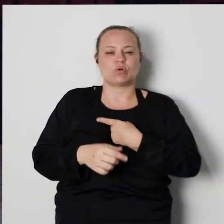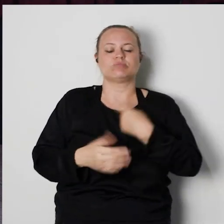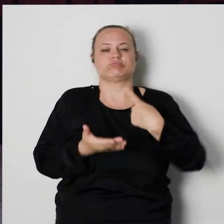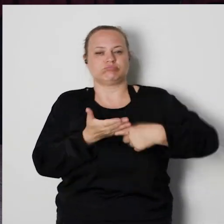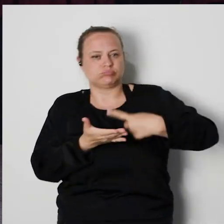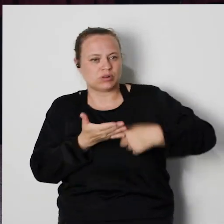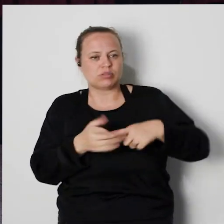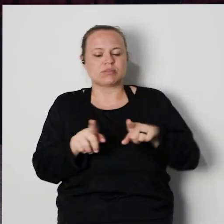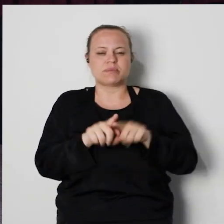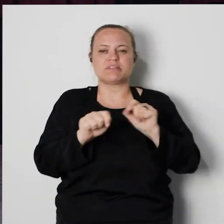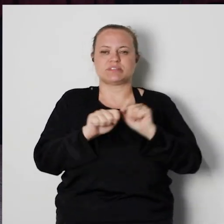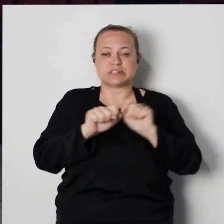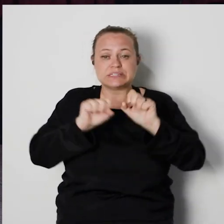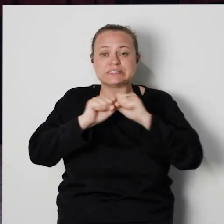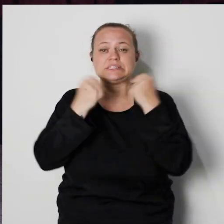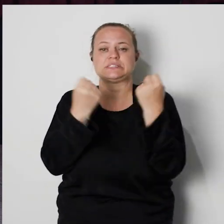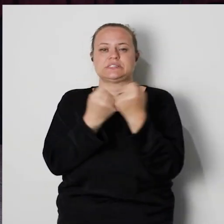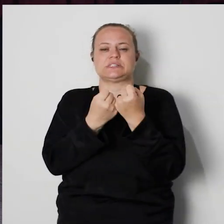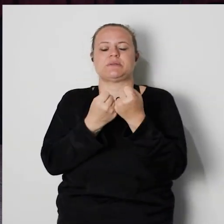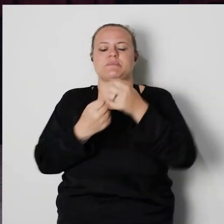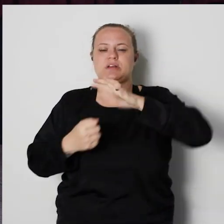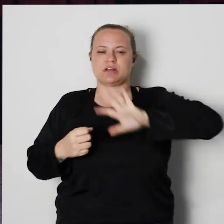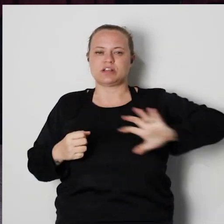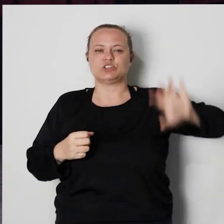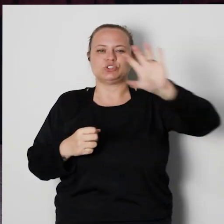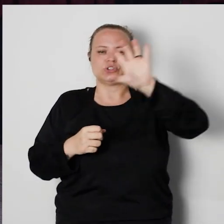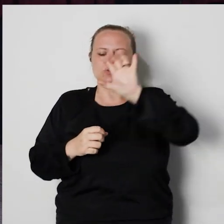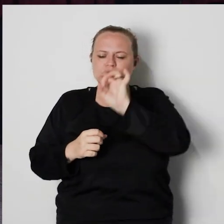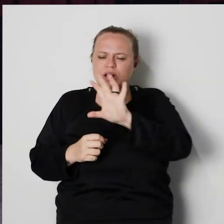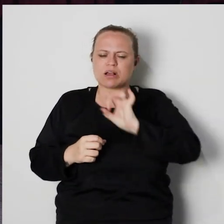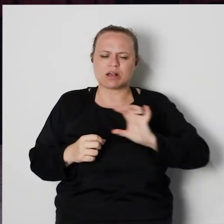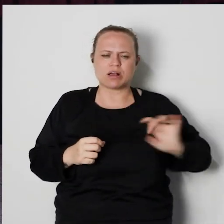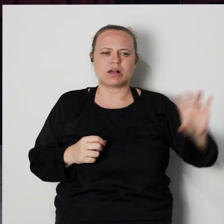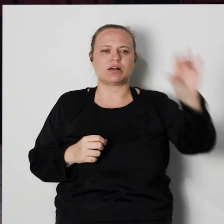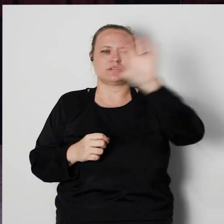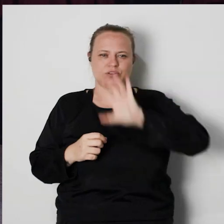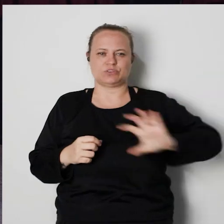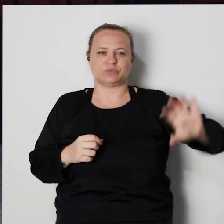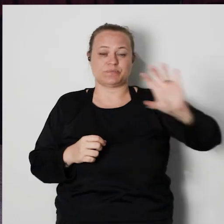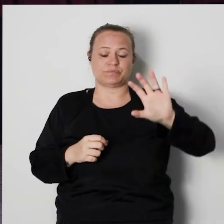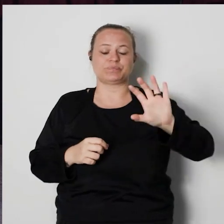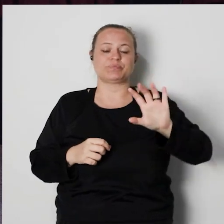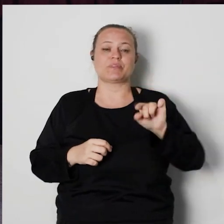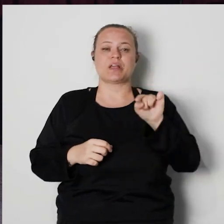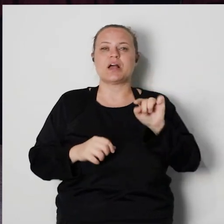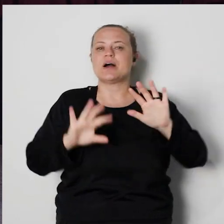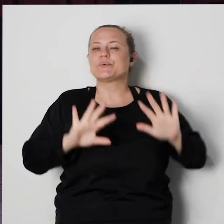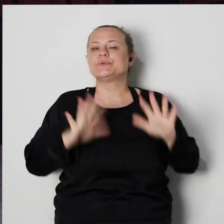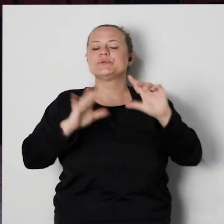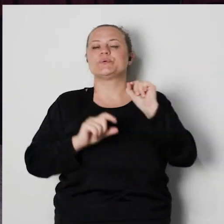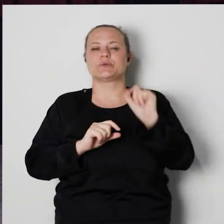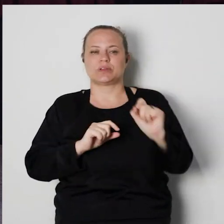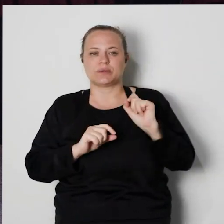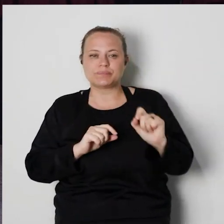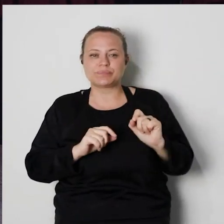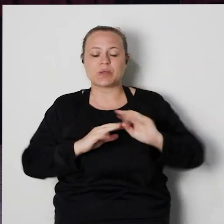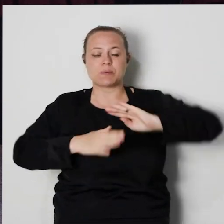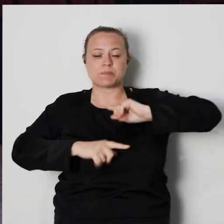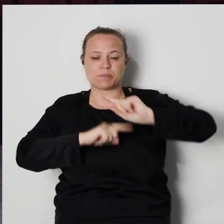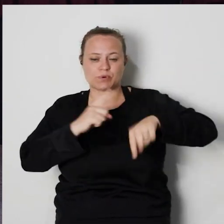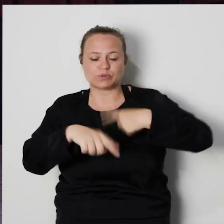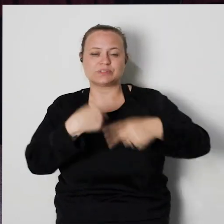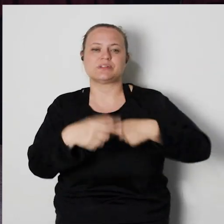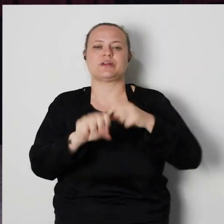fazer adesão. Adesão significava nós nos comprometemos também a implementar os sistemas na nossa